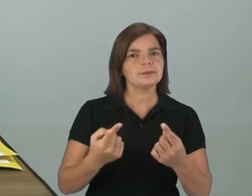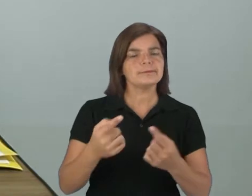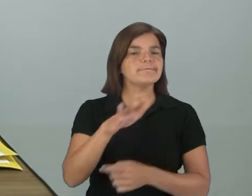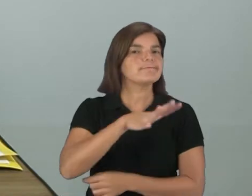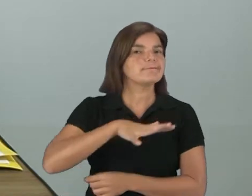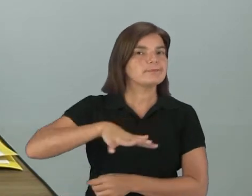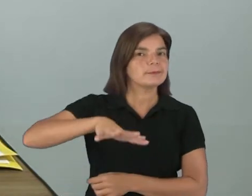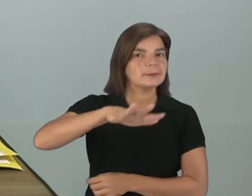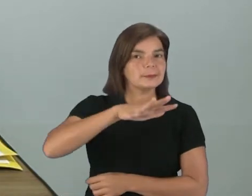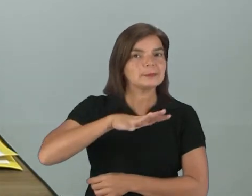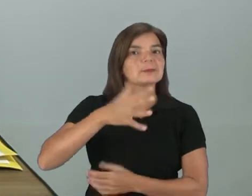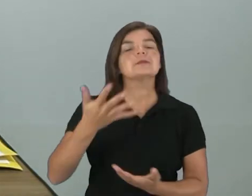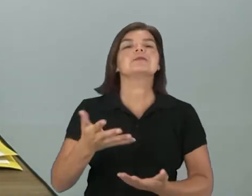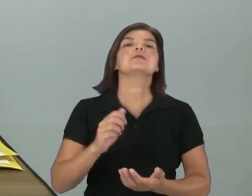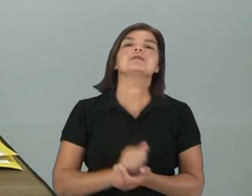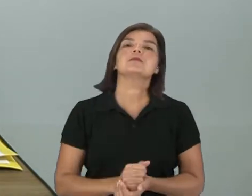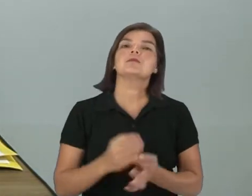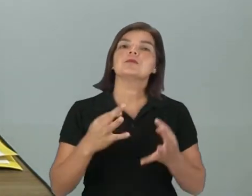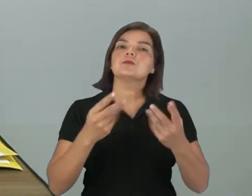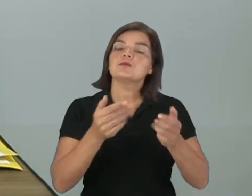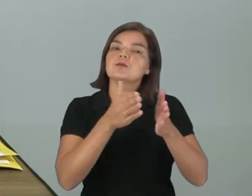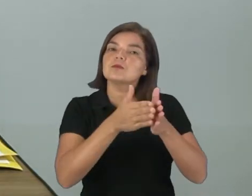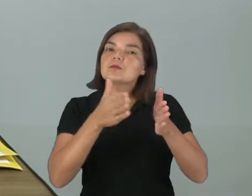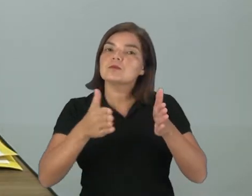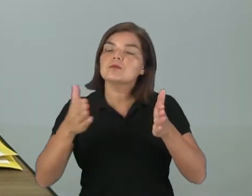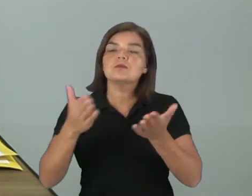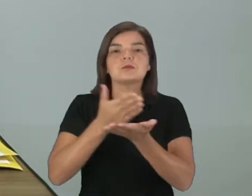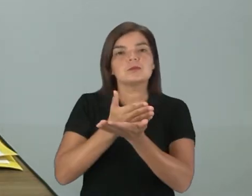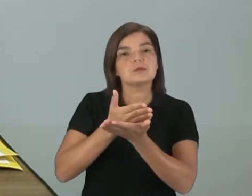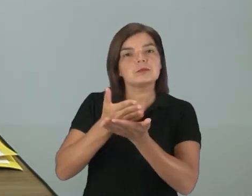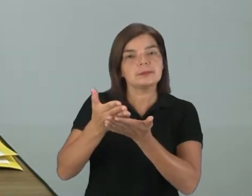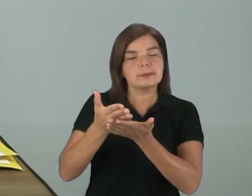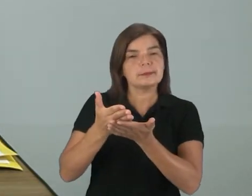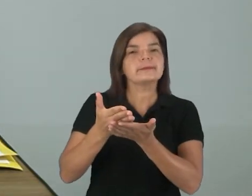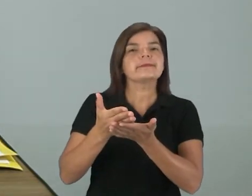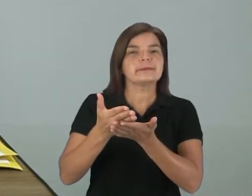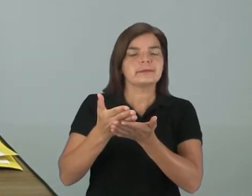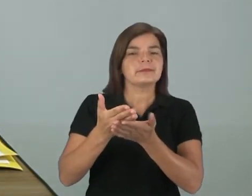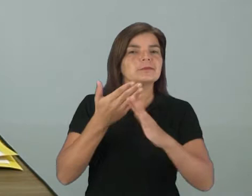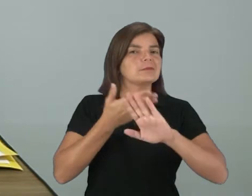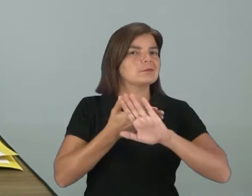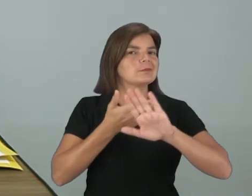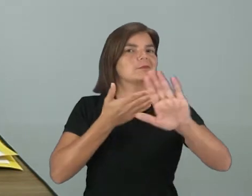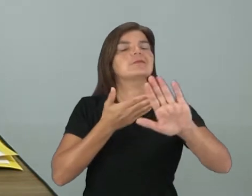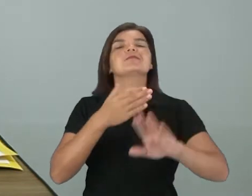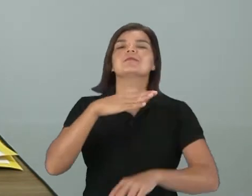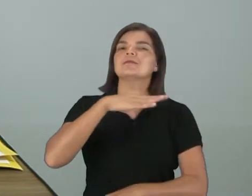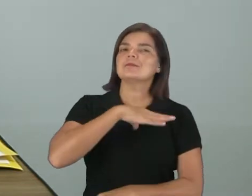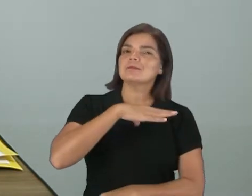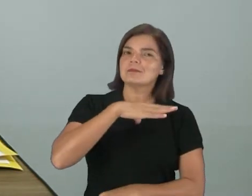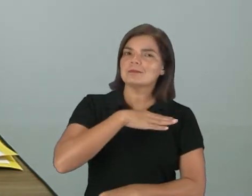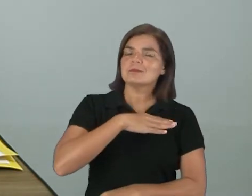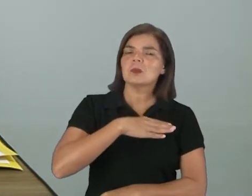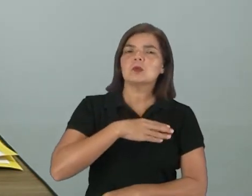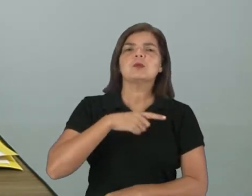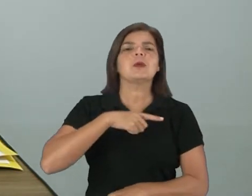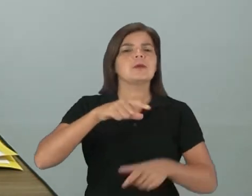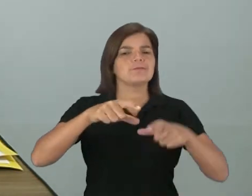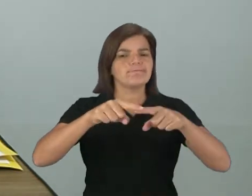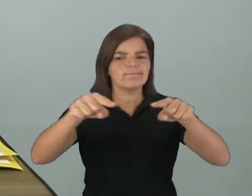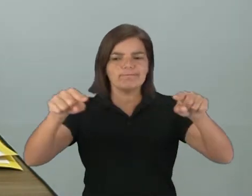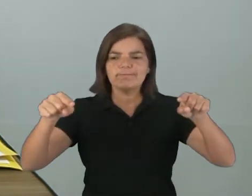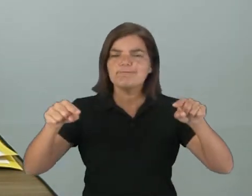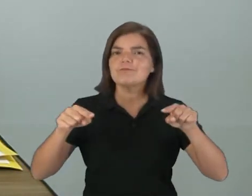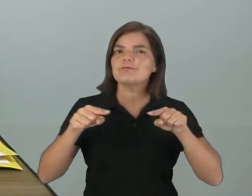grande maioria, todo esse processo começa um pouquinho mais afastado da cidade, onde tem mais espaço, um espaço